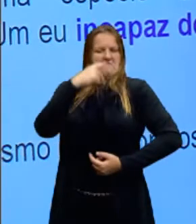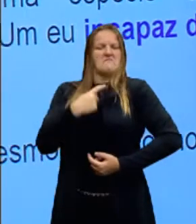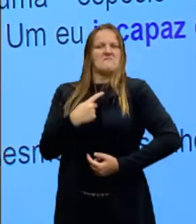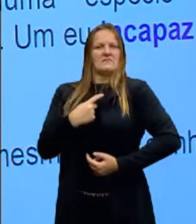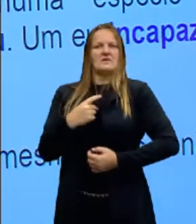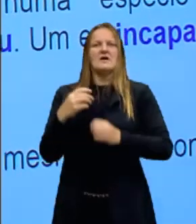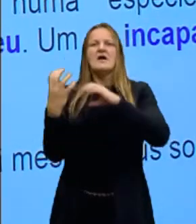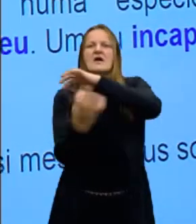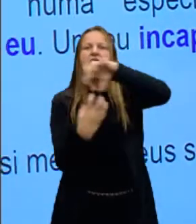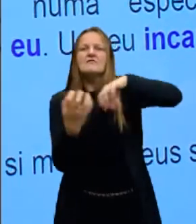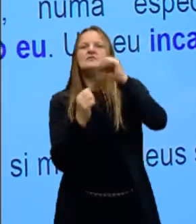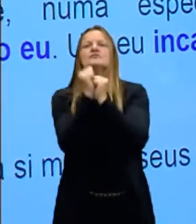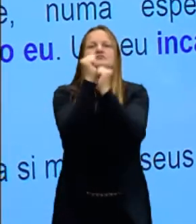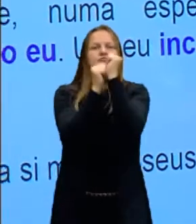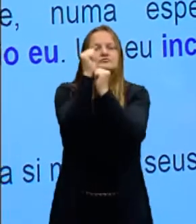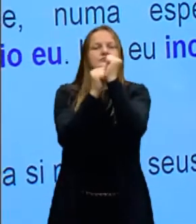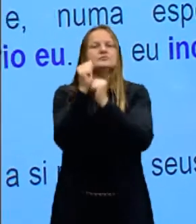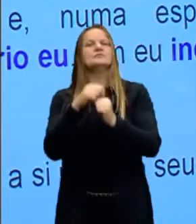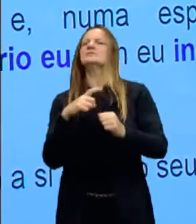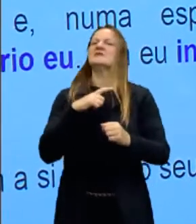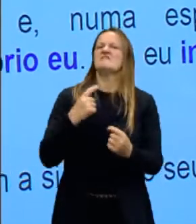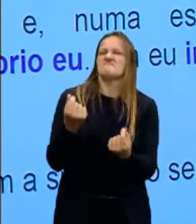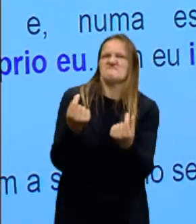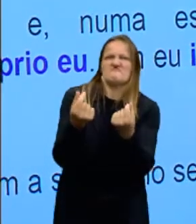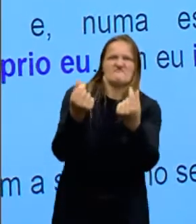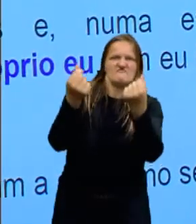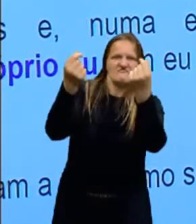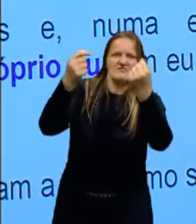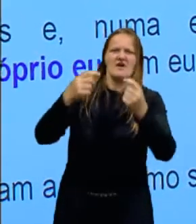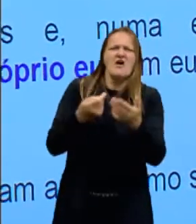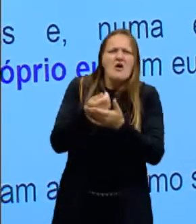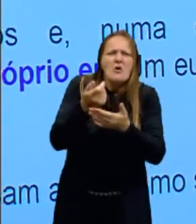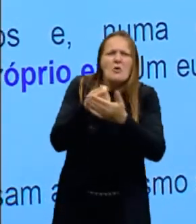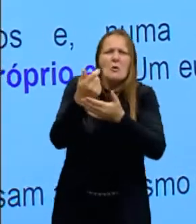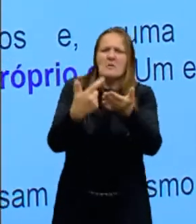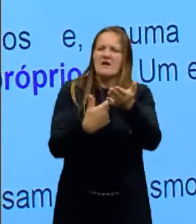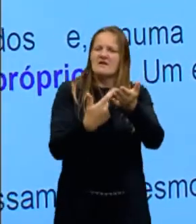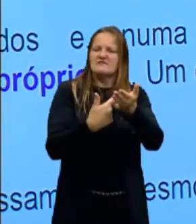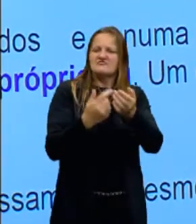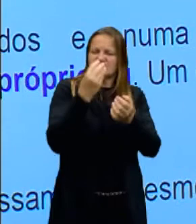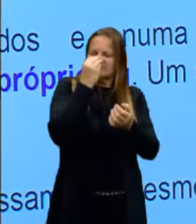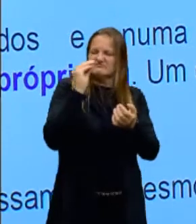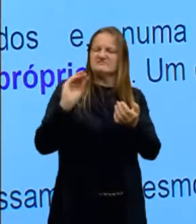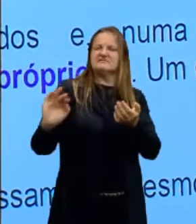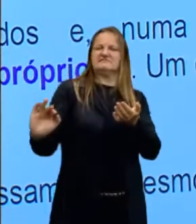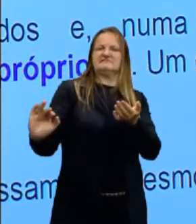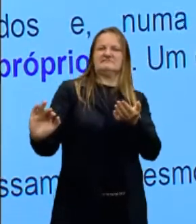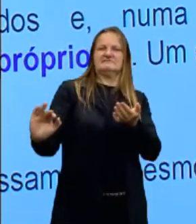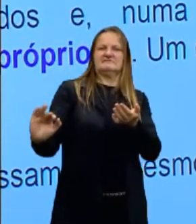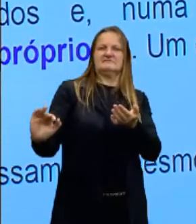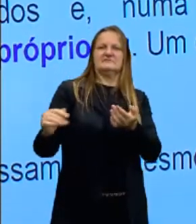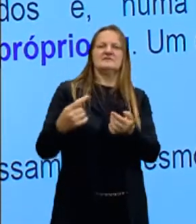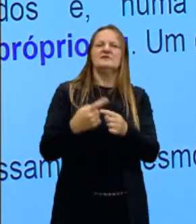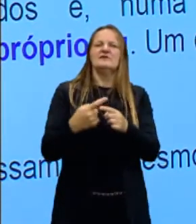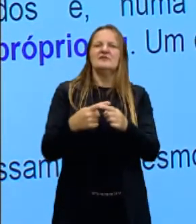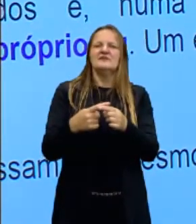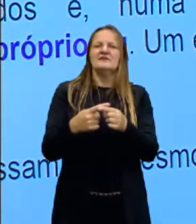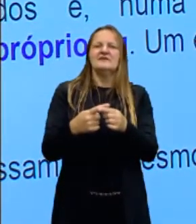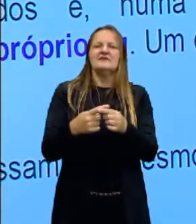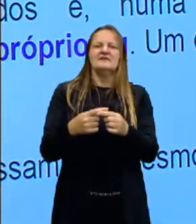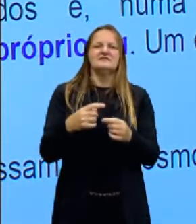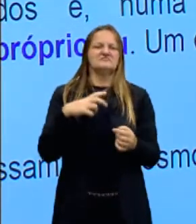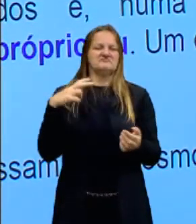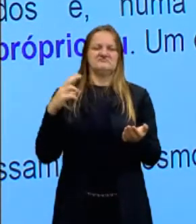Tem várias coisas acontecendo e o cara tem grana agora né para comprar um livro Então não precisa mais ir ele até vai o que ele curte